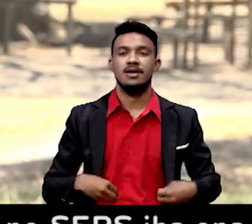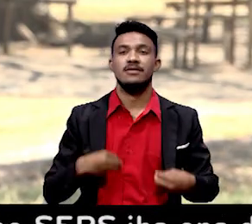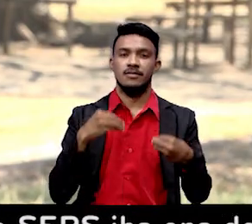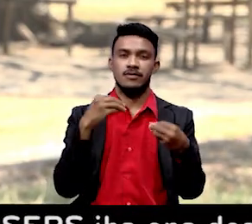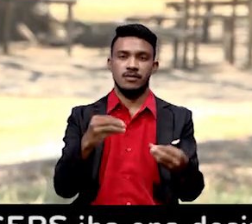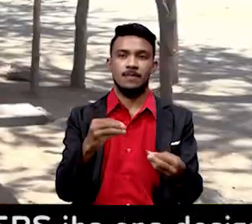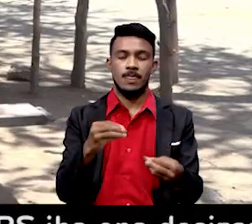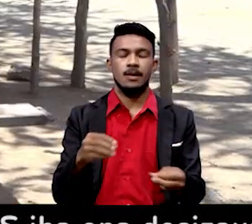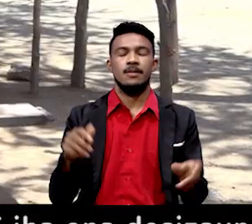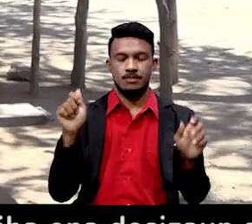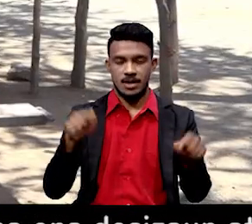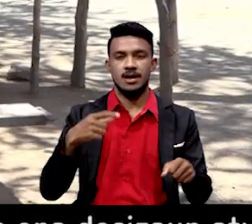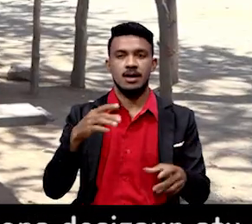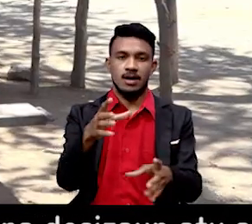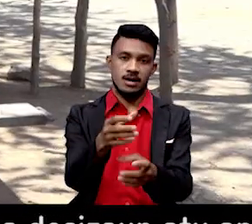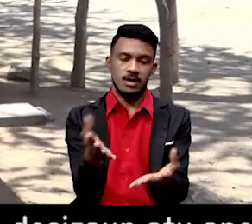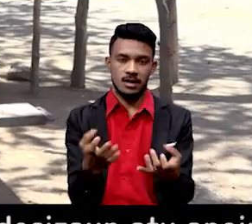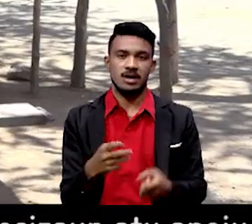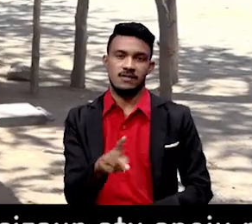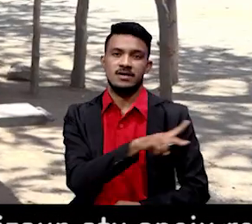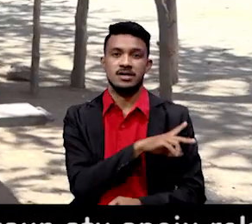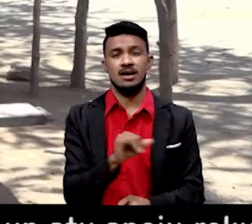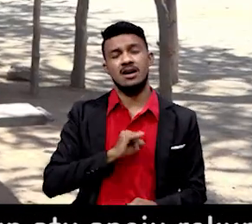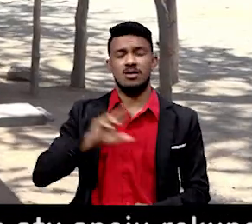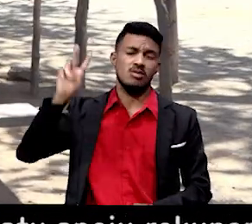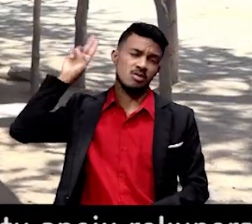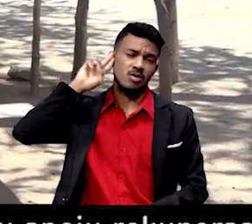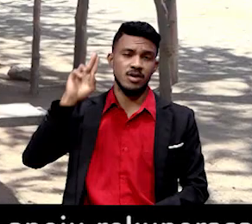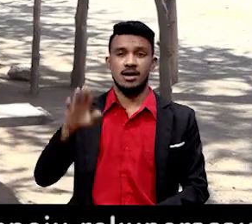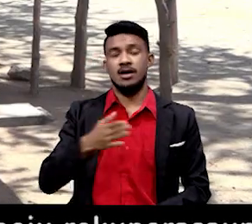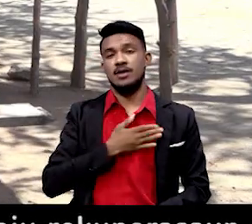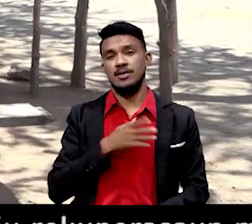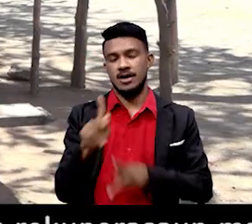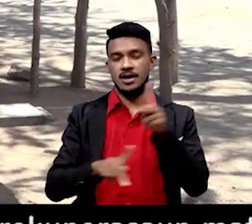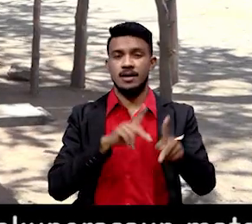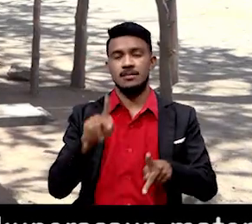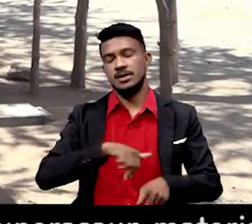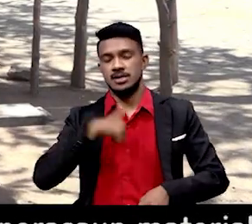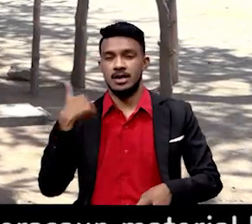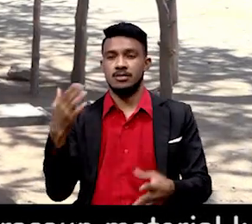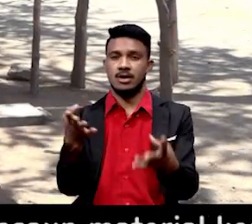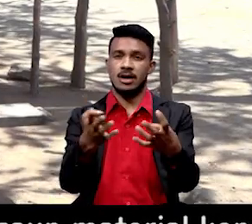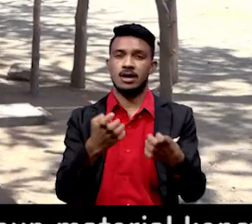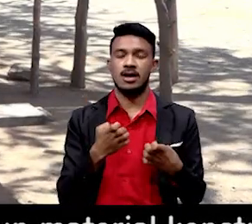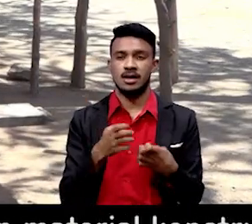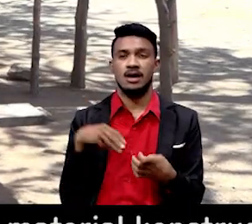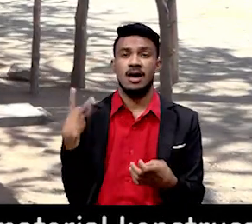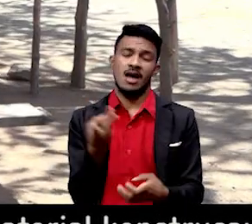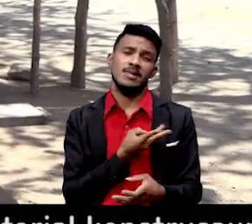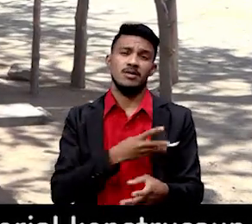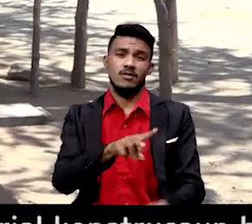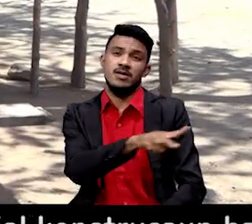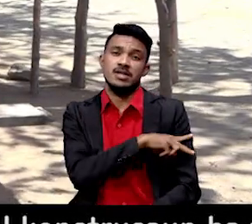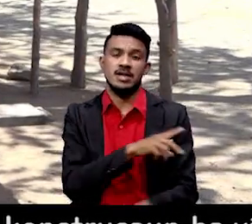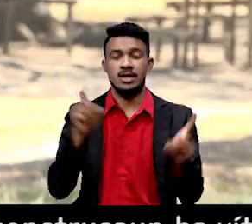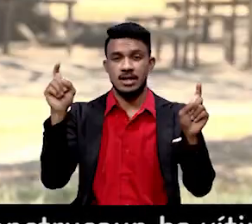mim pronto au si au corona ha uni comunidade bal a cara que tem a mim a tu vacina né tem